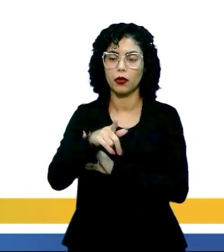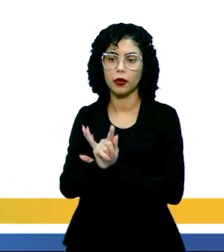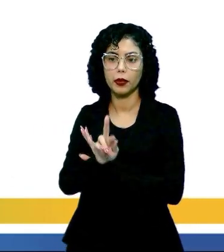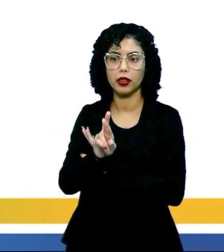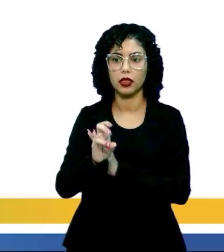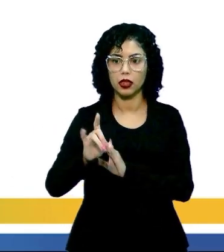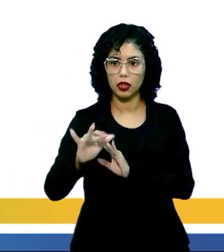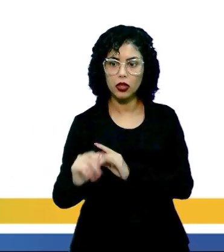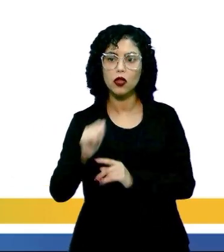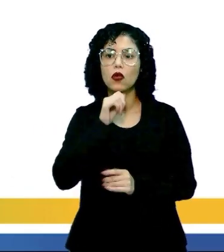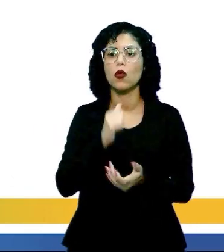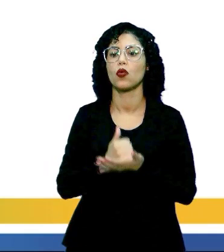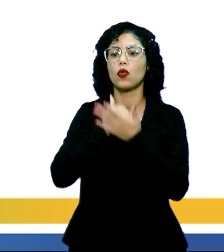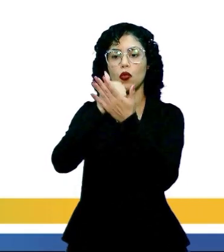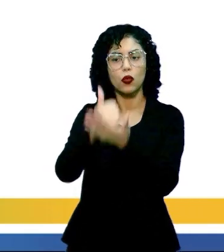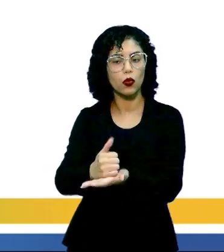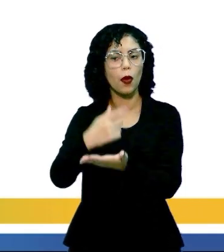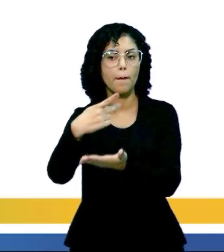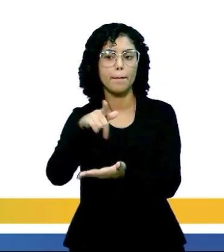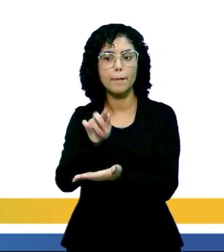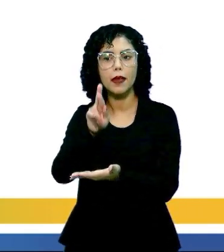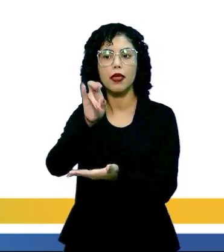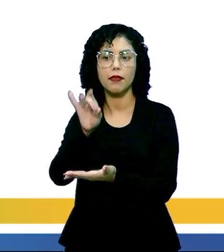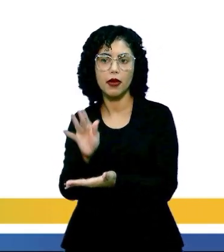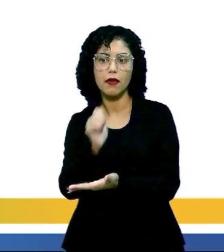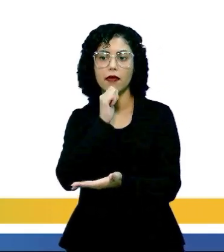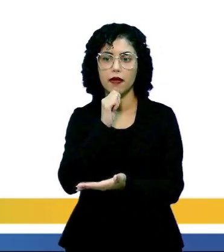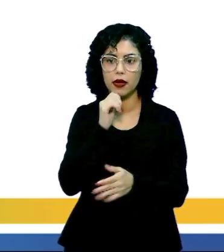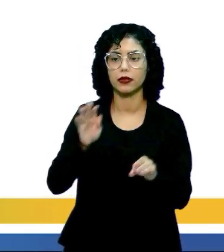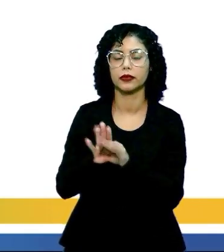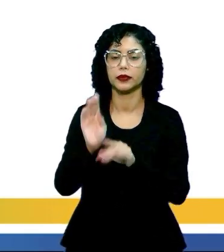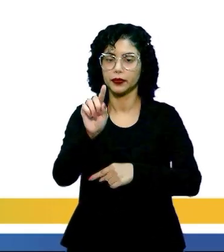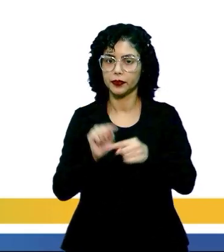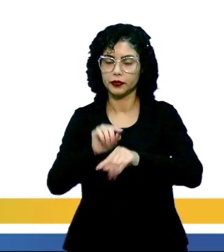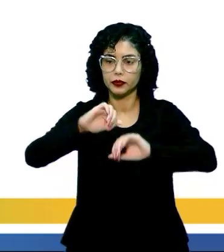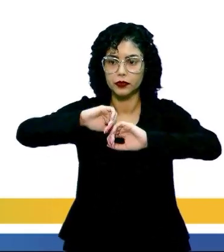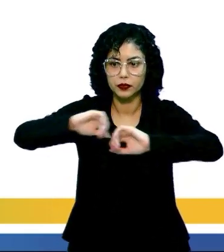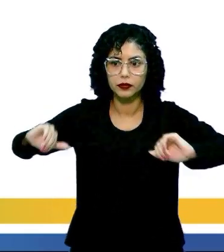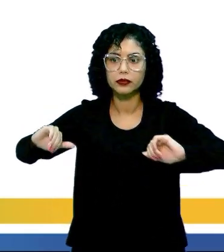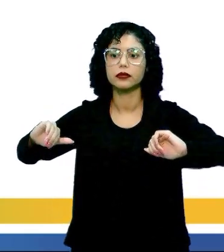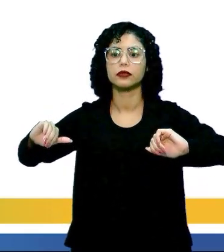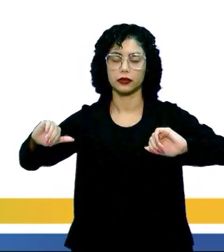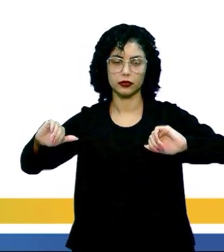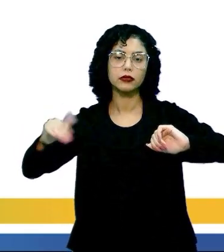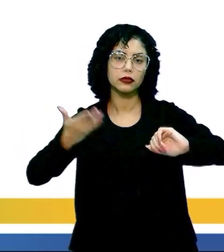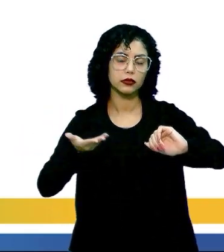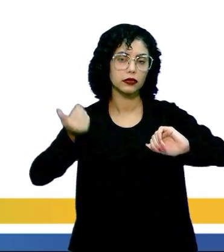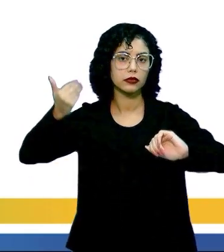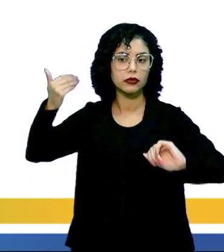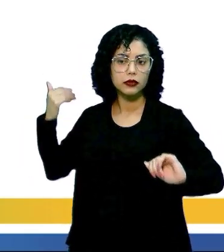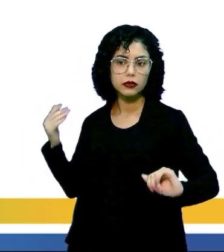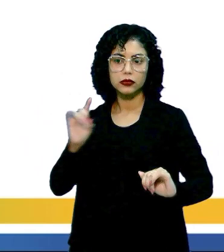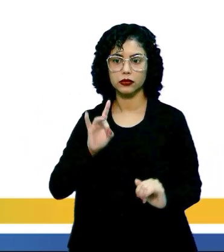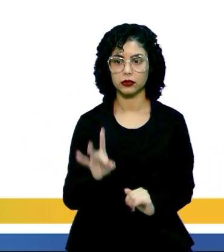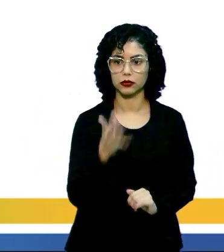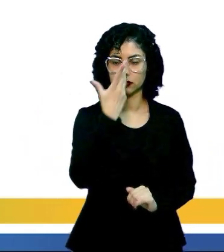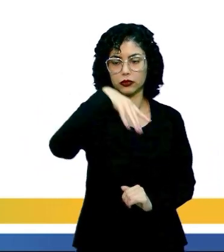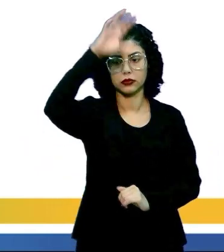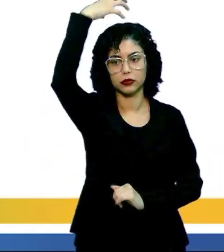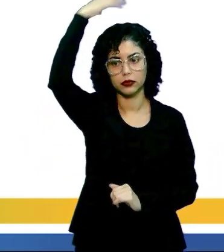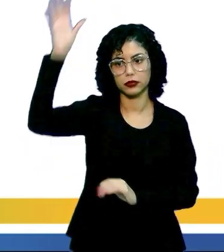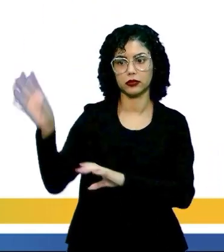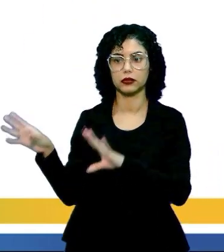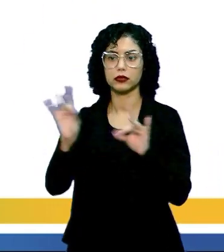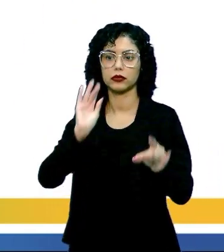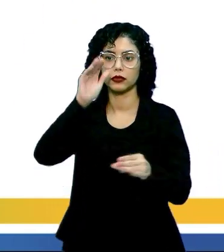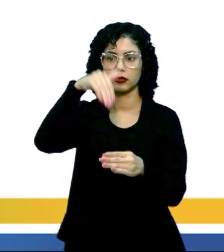argumentar, né, e vão ter o apoio dos plebeus e vão, né, dividir esse poder exercido antigamente somente pelo rei através